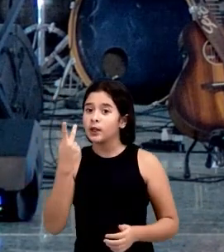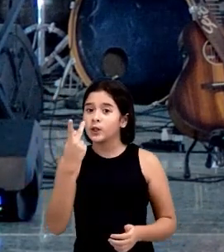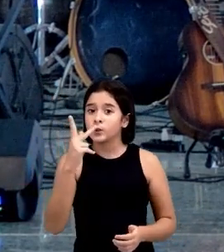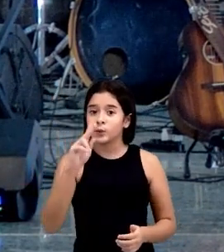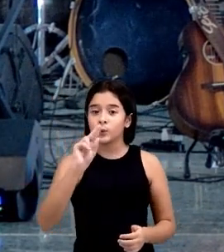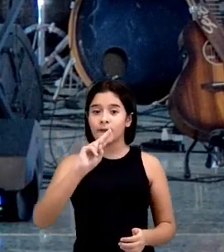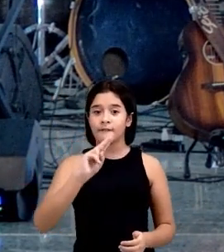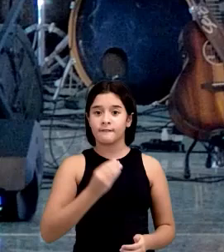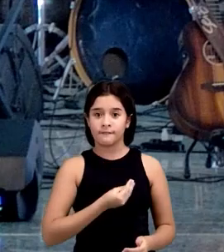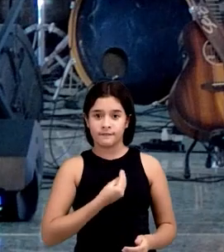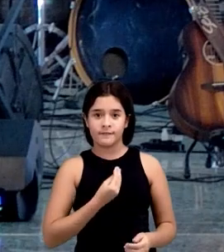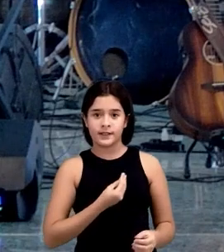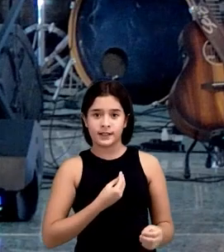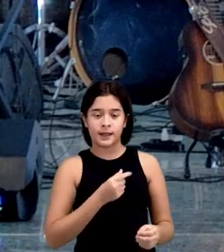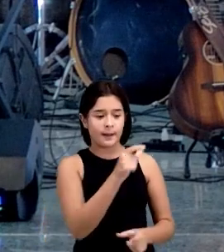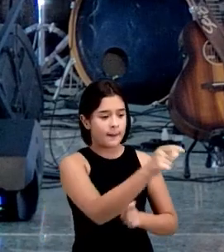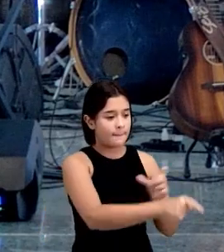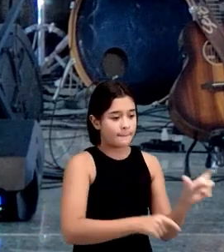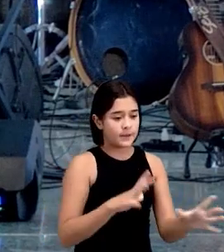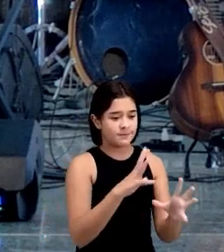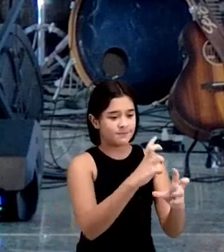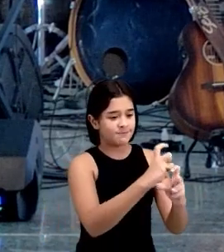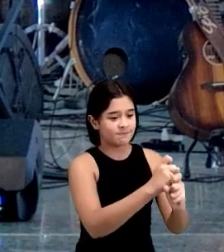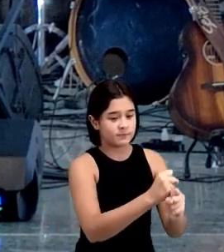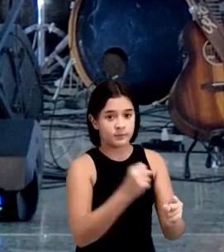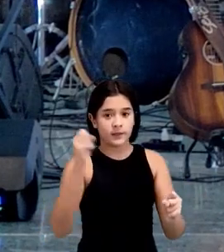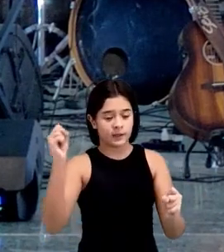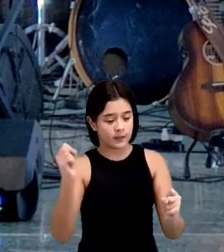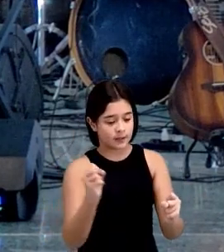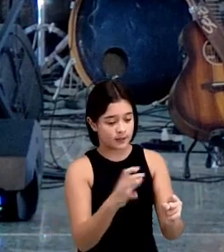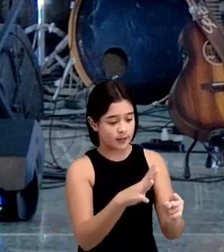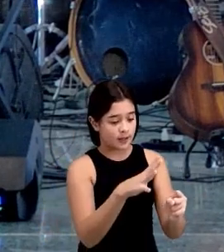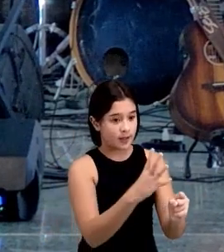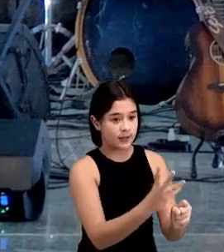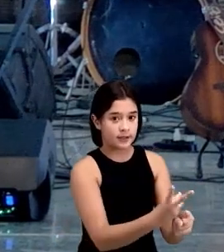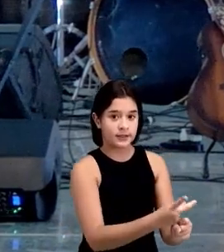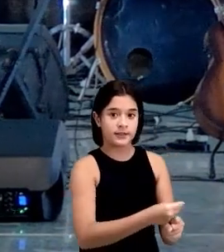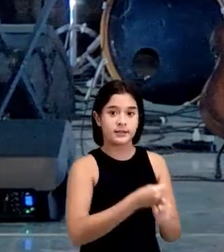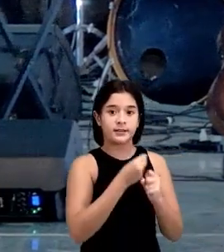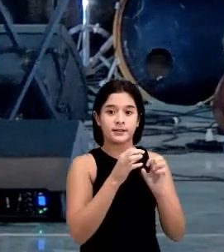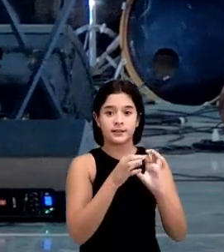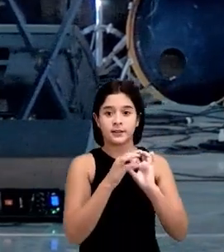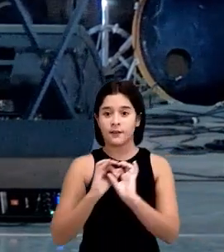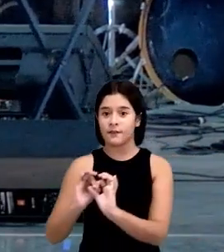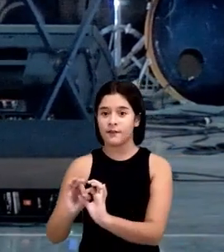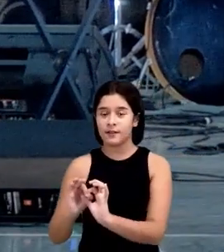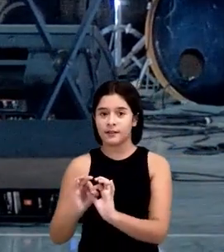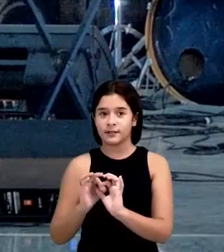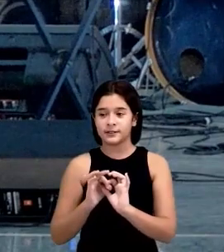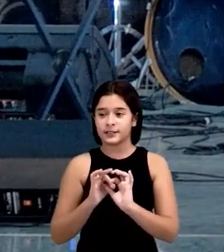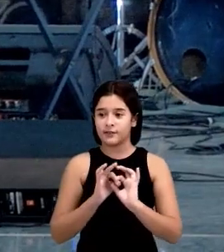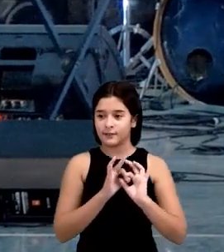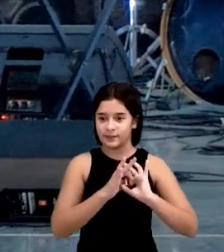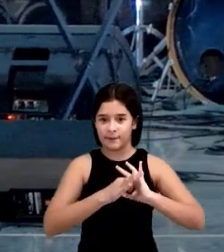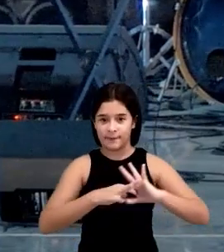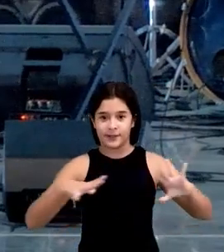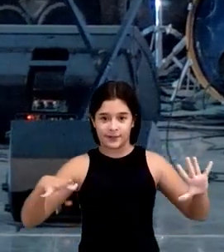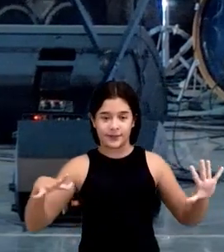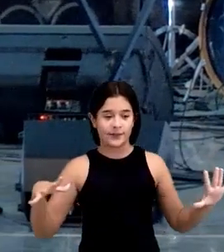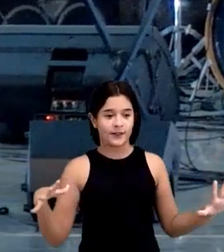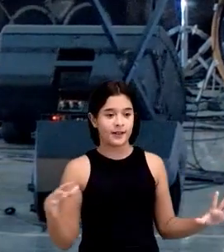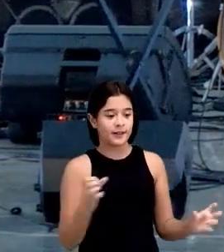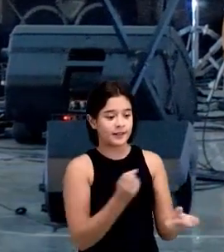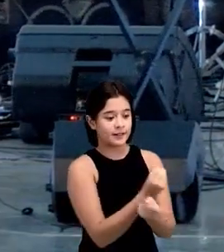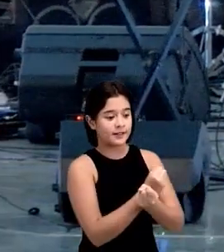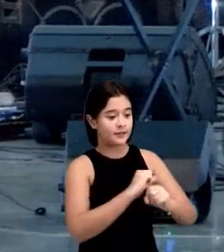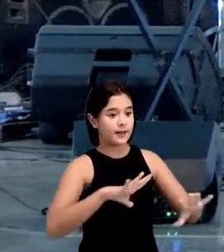perdidas, desesperadas, perdidas em seus pecados, afundadas em seus delitos. E elas simplesmente não sabem para onde ir